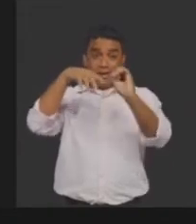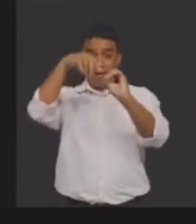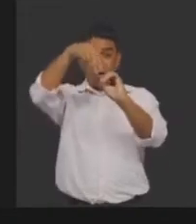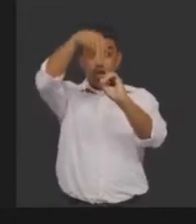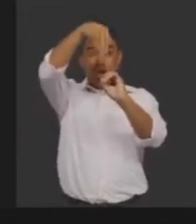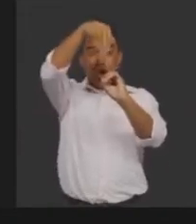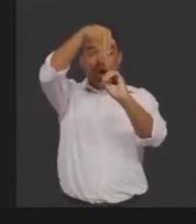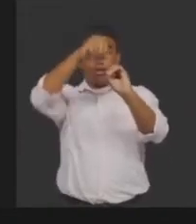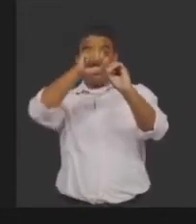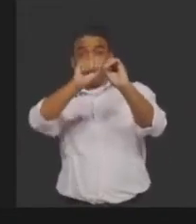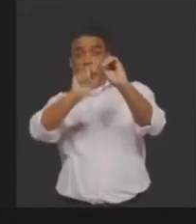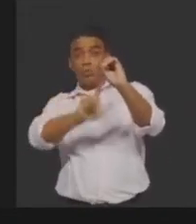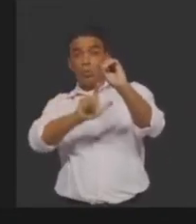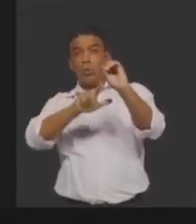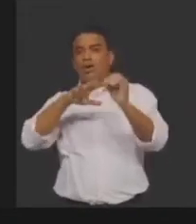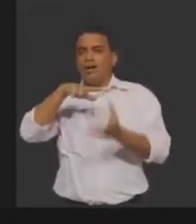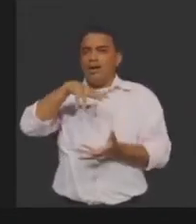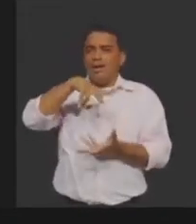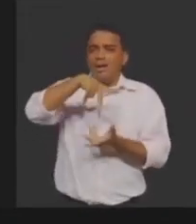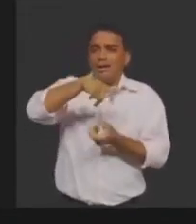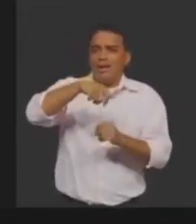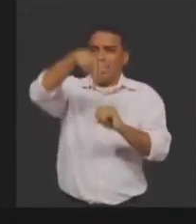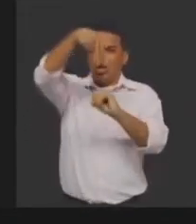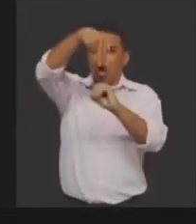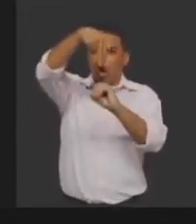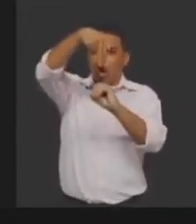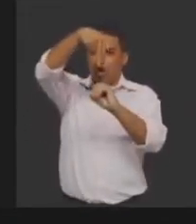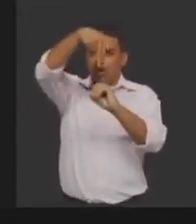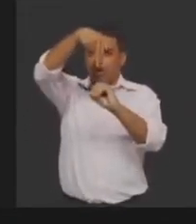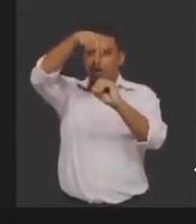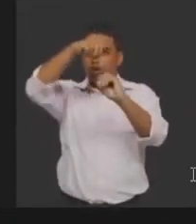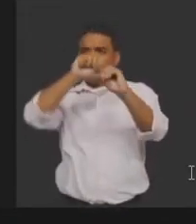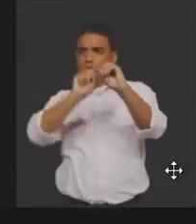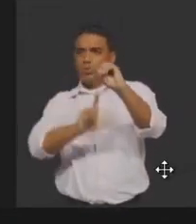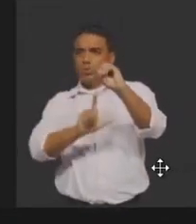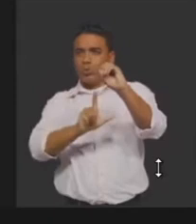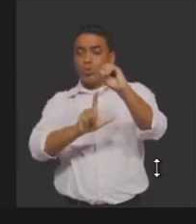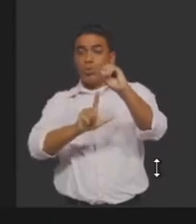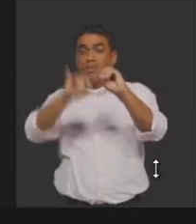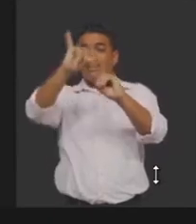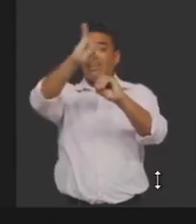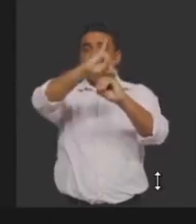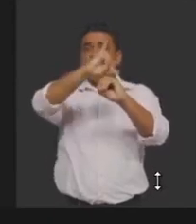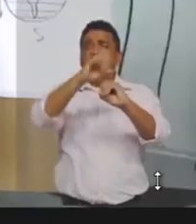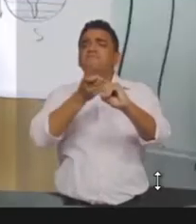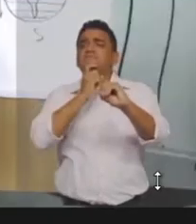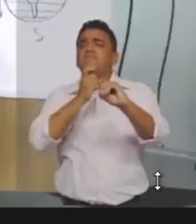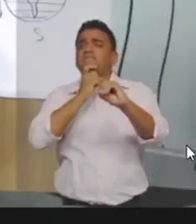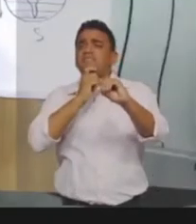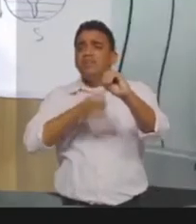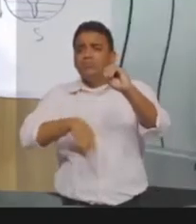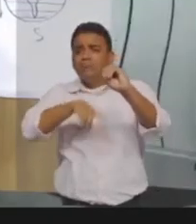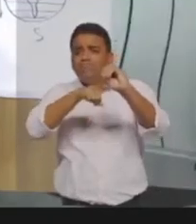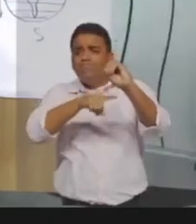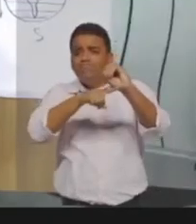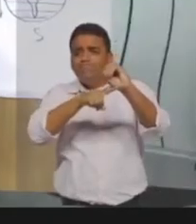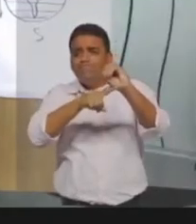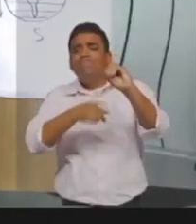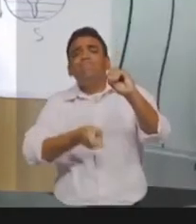depois da linha amarela, aí nós temos as zonas polares, onde nós vamos ter climas muito mais frios, os climas